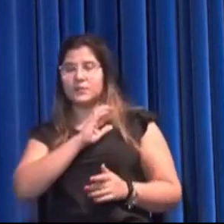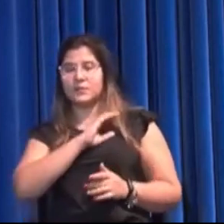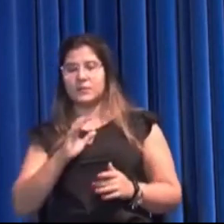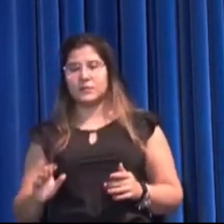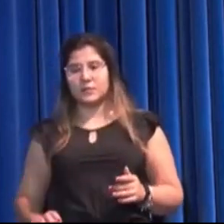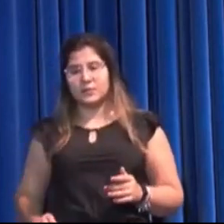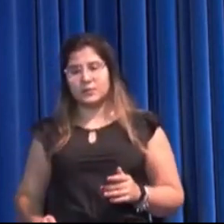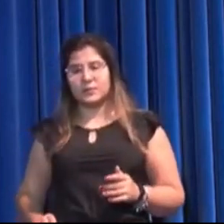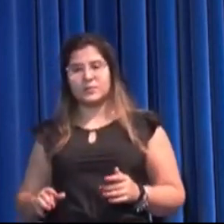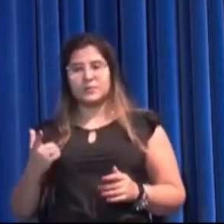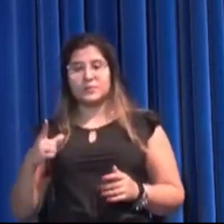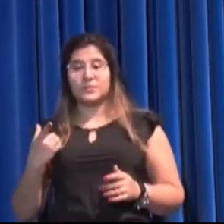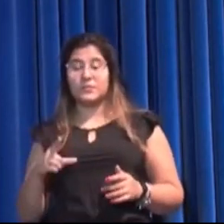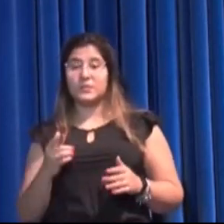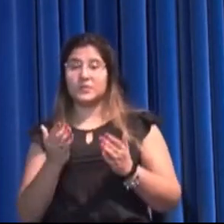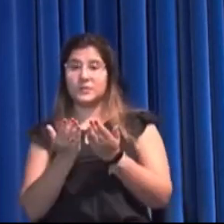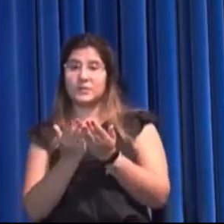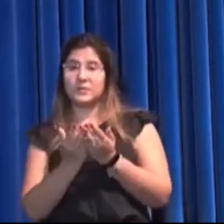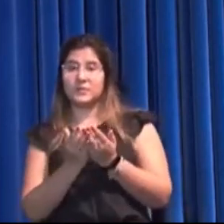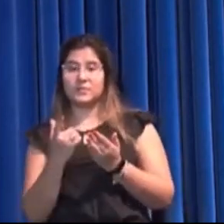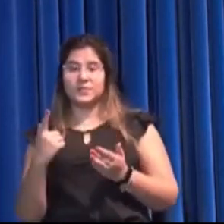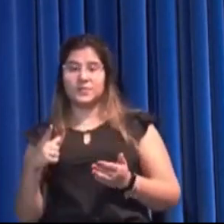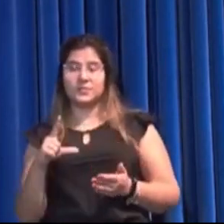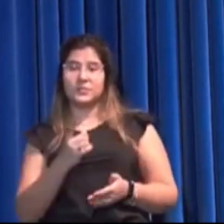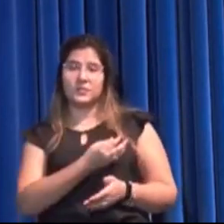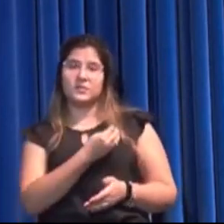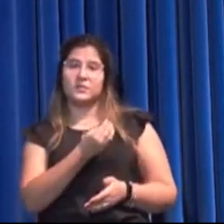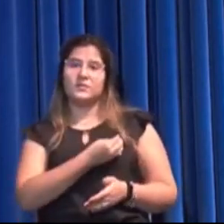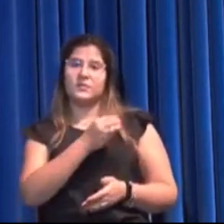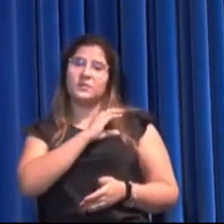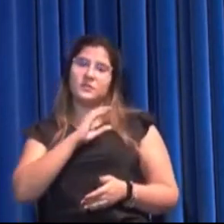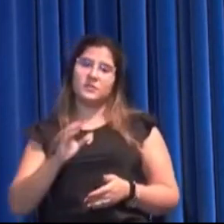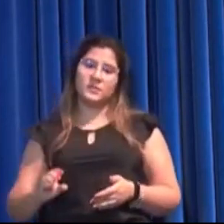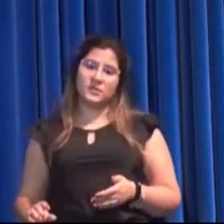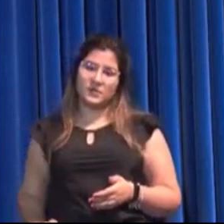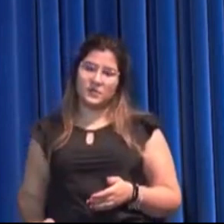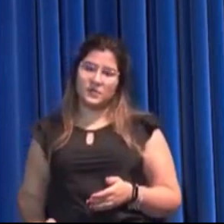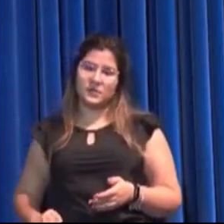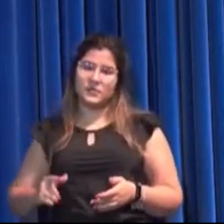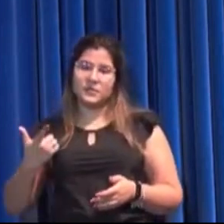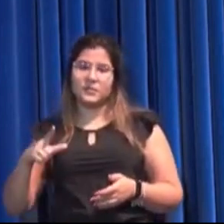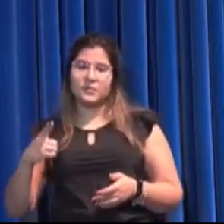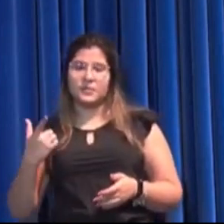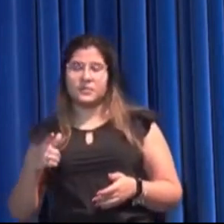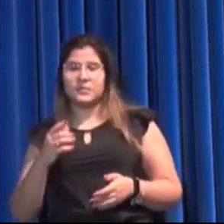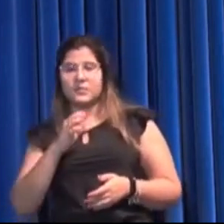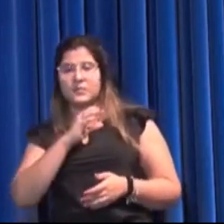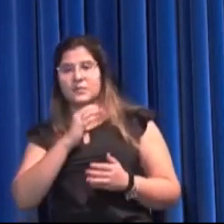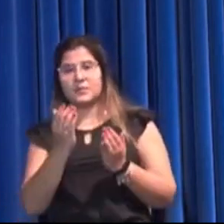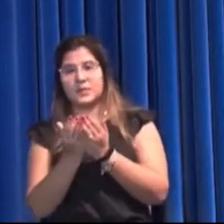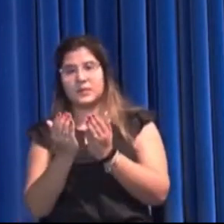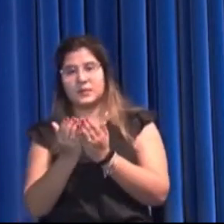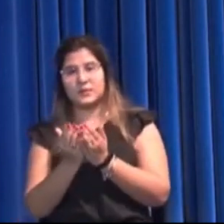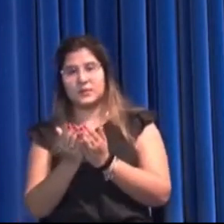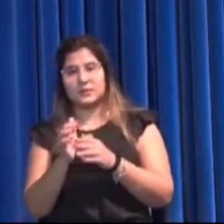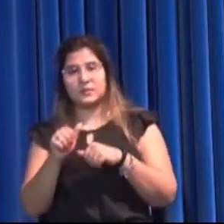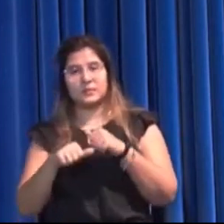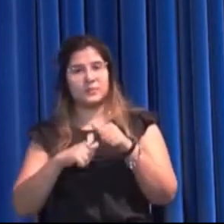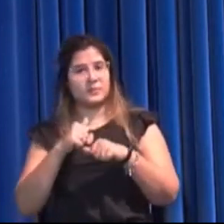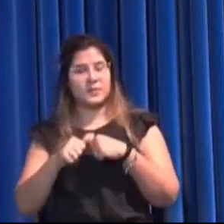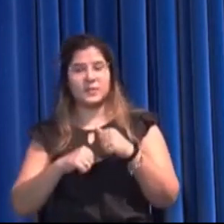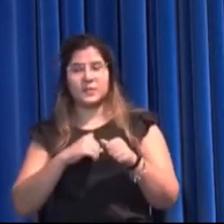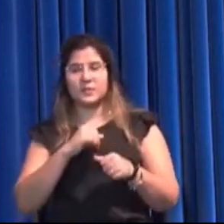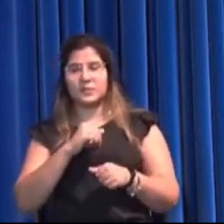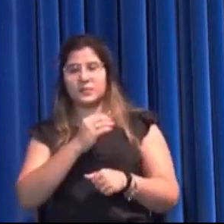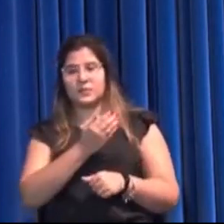tem cristão sem vida de Cristo. Não tem cristão sem troca de coração,